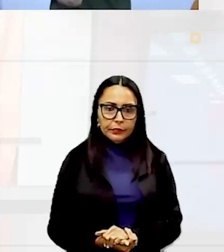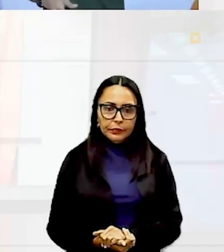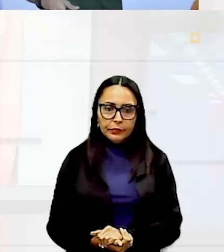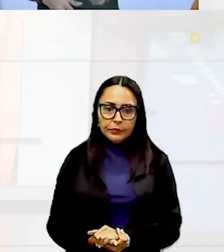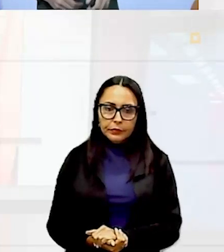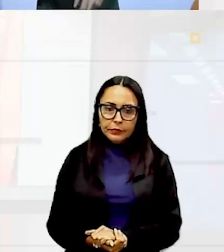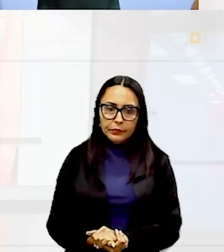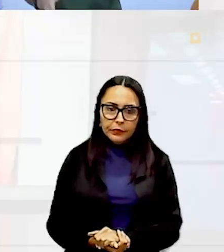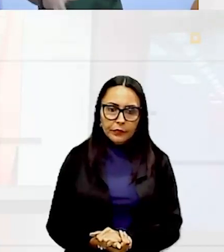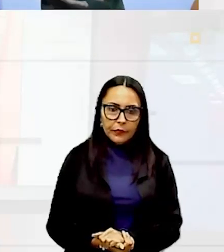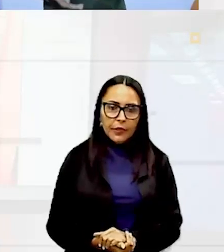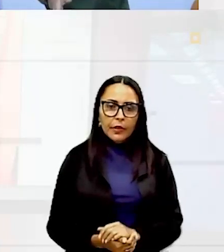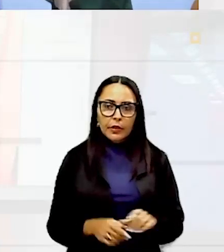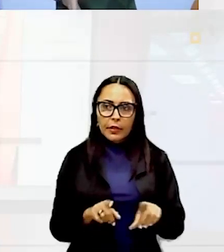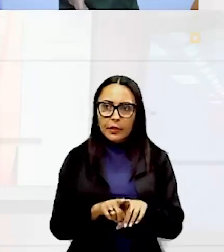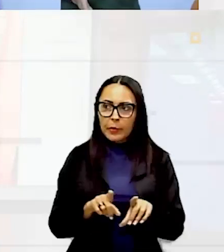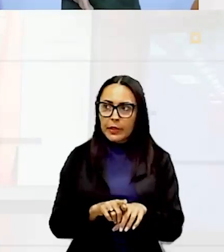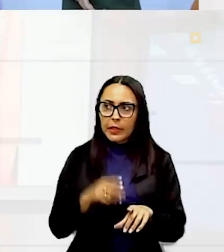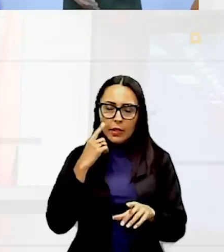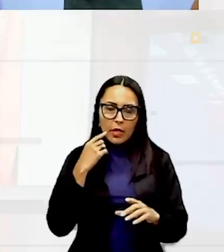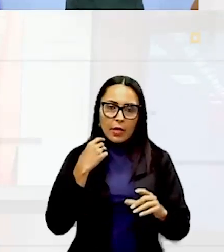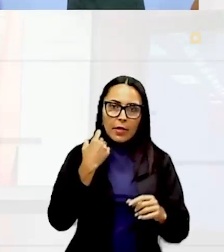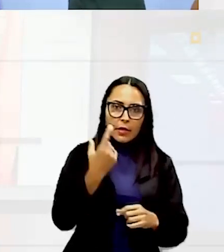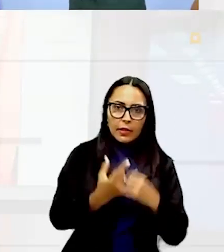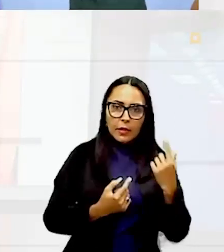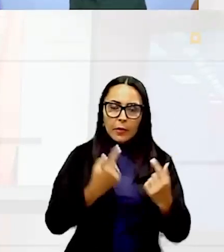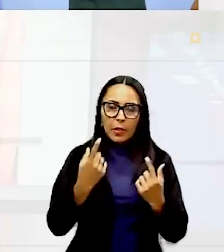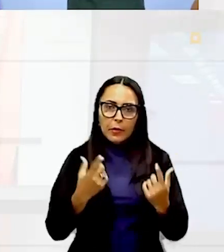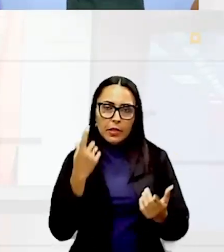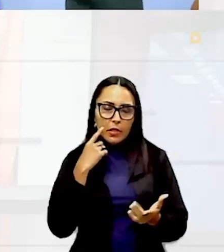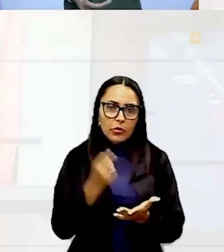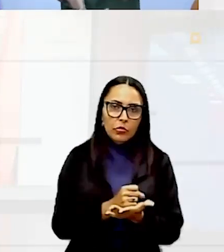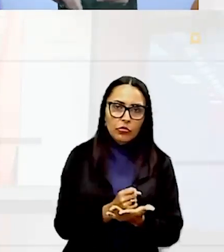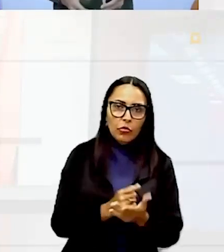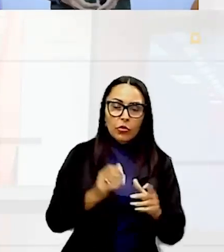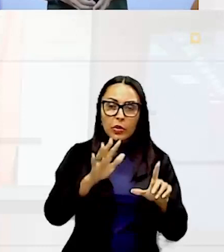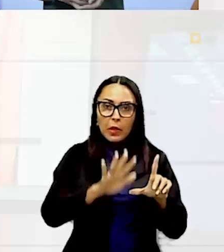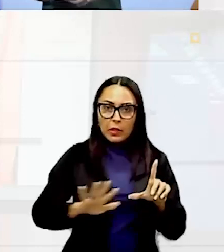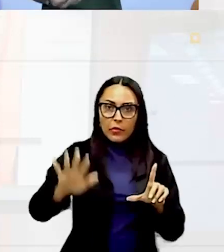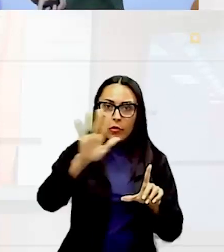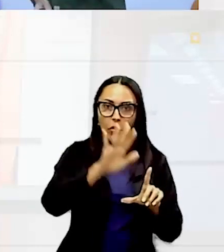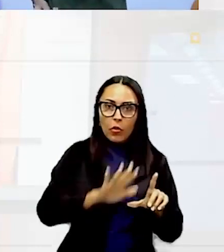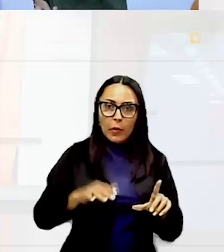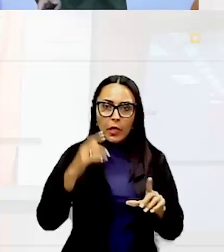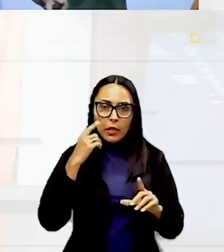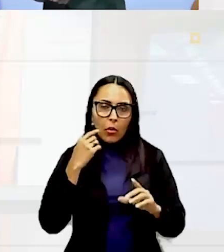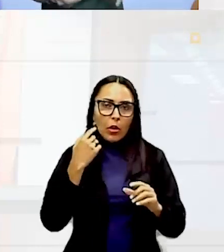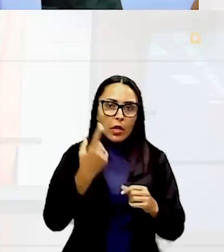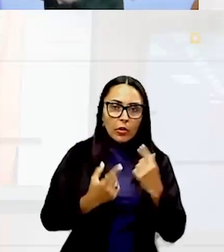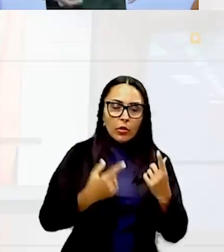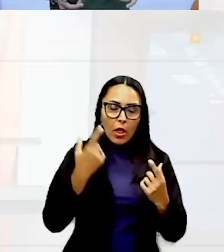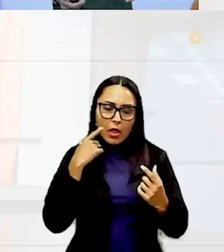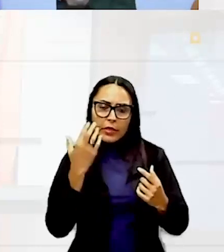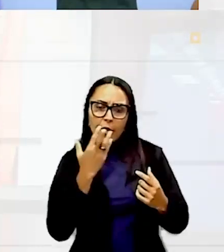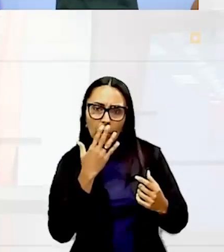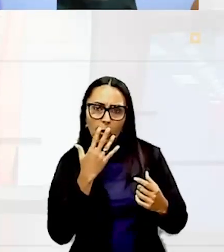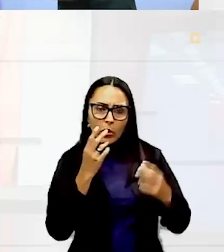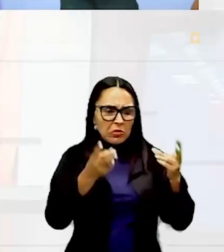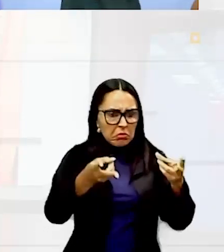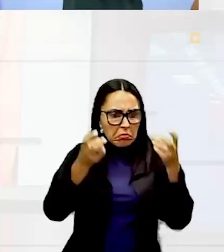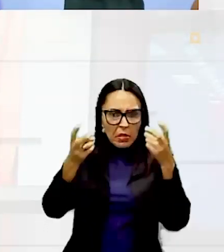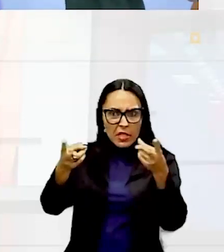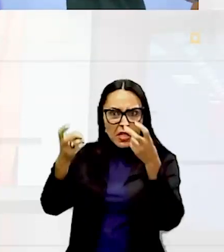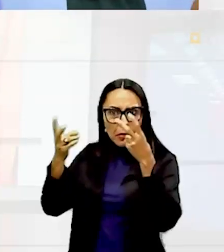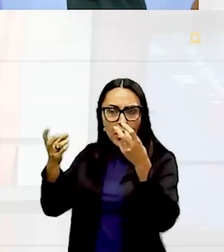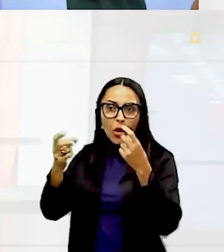Tem também essa questão de que cada quebra-cabeça do jogo, que é um jogo de plataforma de quebra-cabeças, cada um deles tem uma cor para identificar o